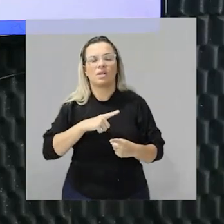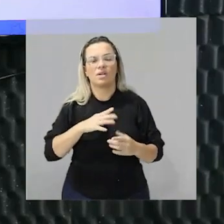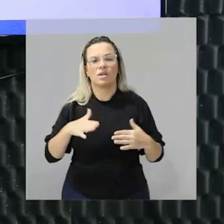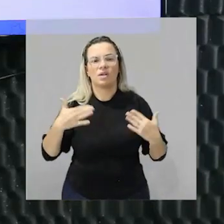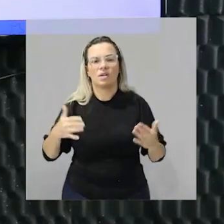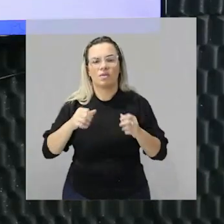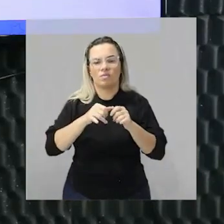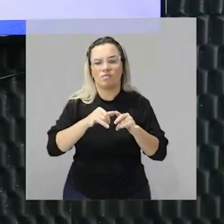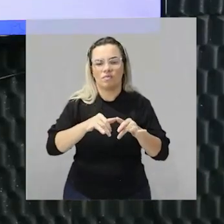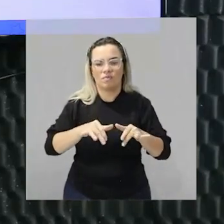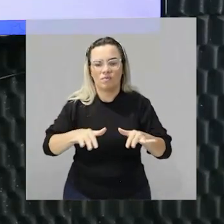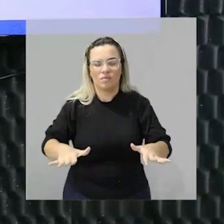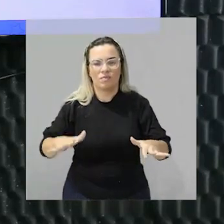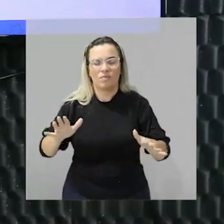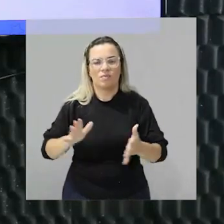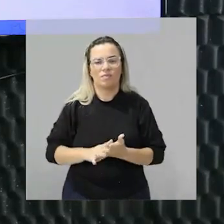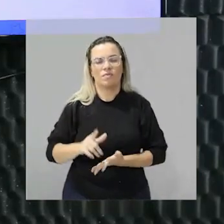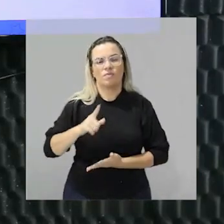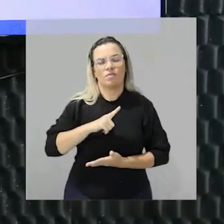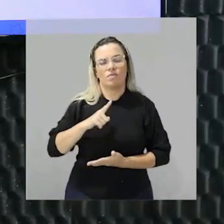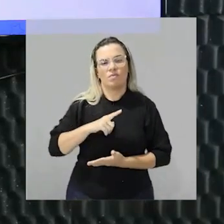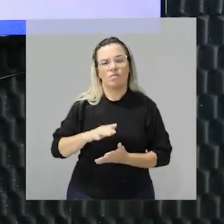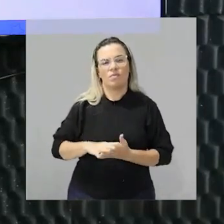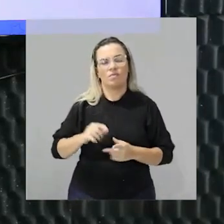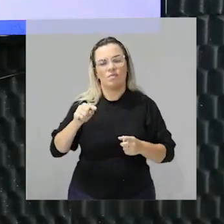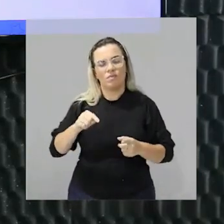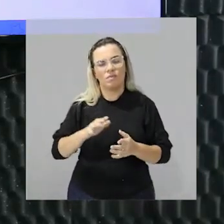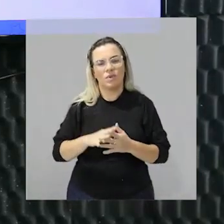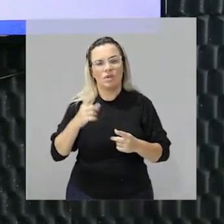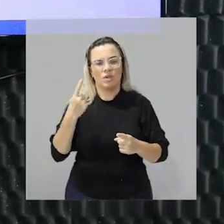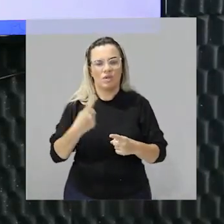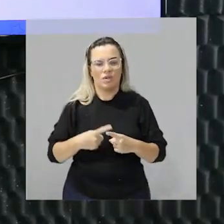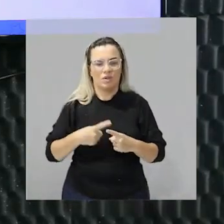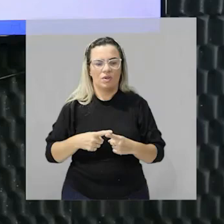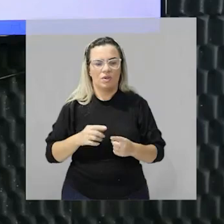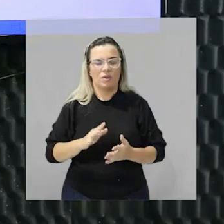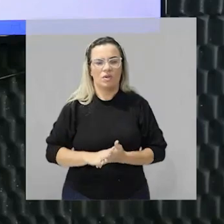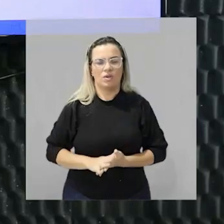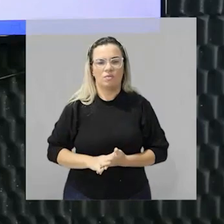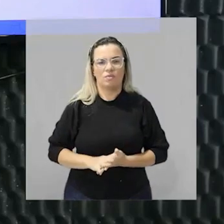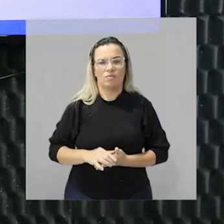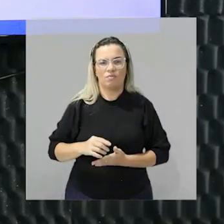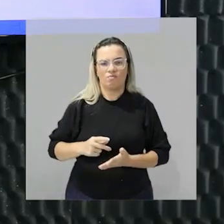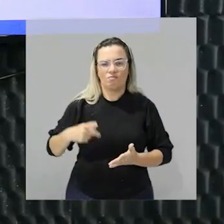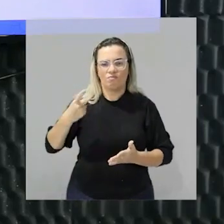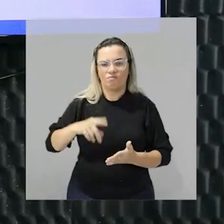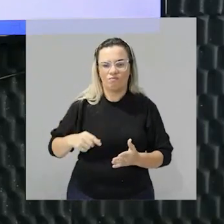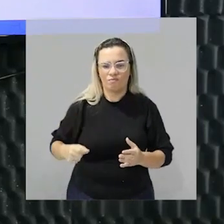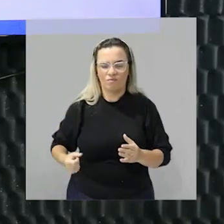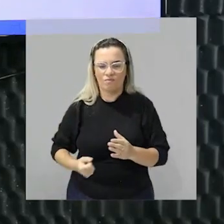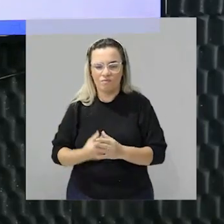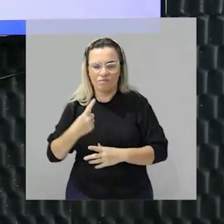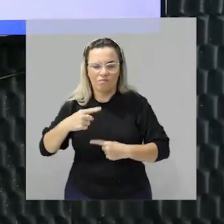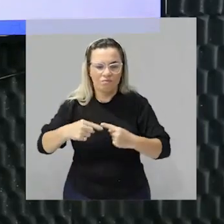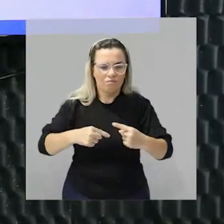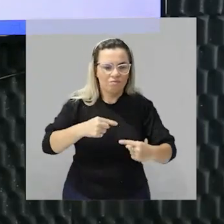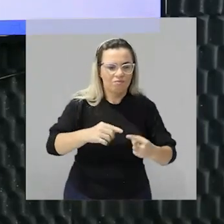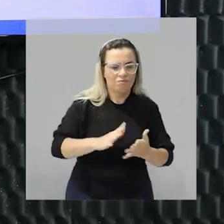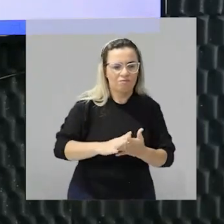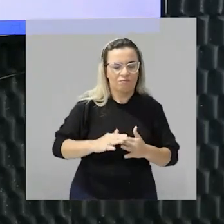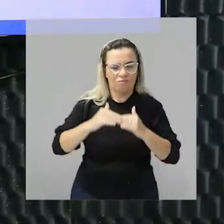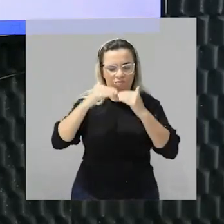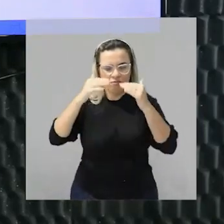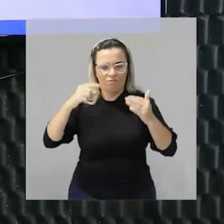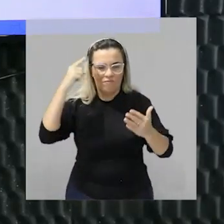está ganhando terreno, ela está ganhando campo, porque ela está o quê? Explorando, subjugando